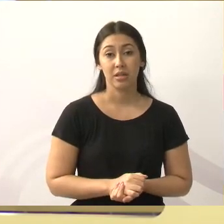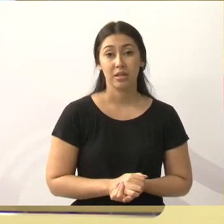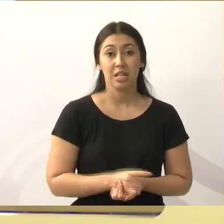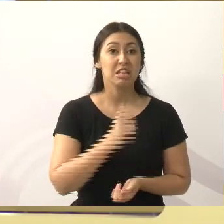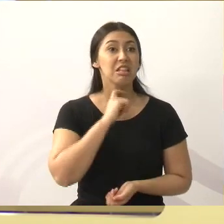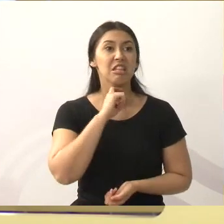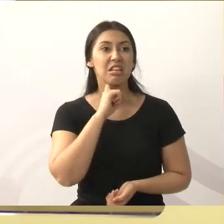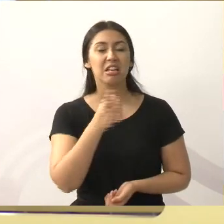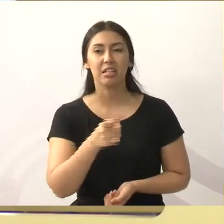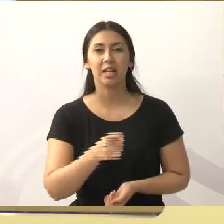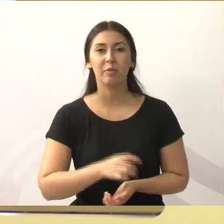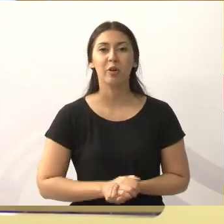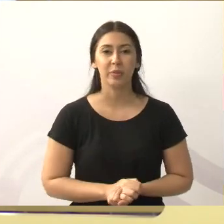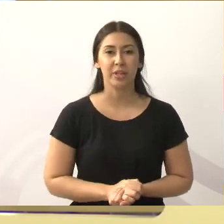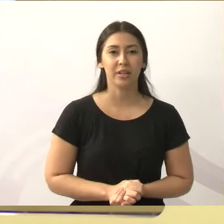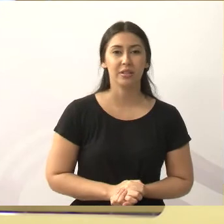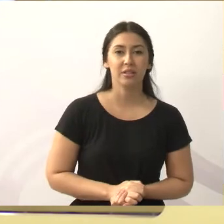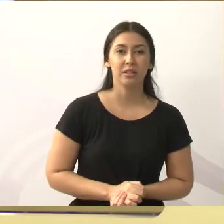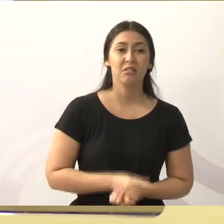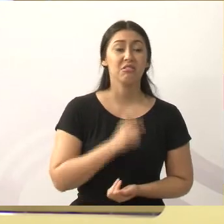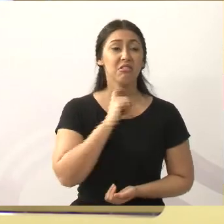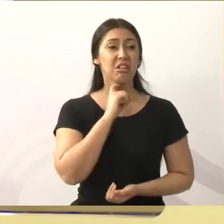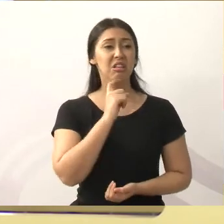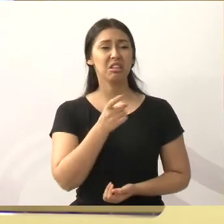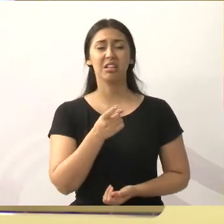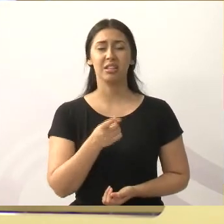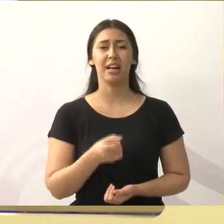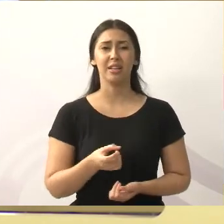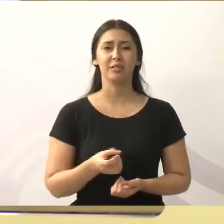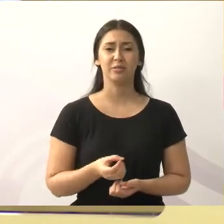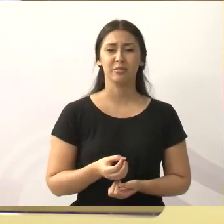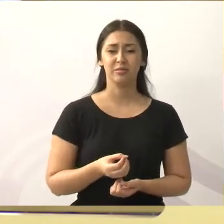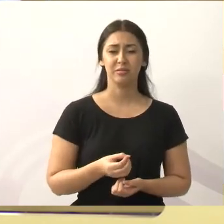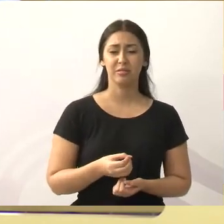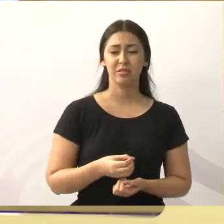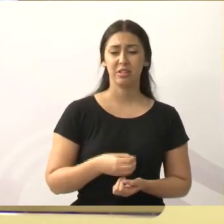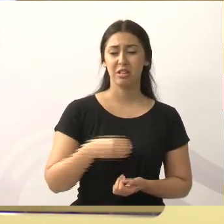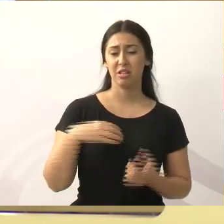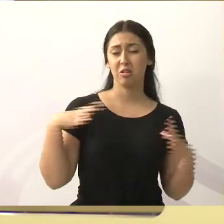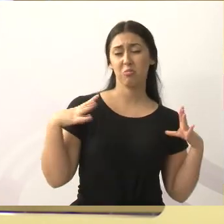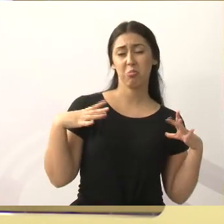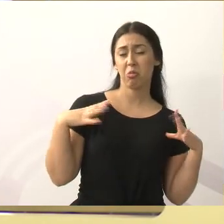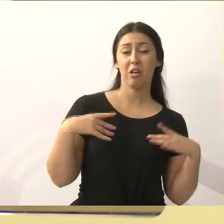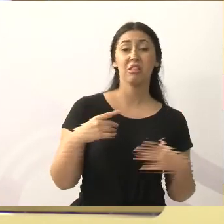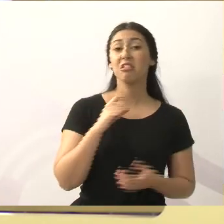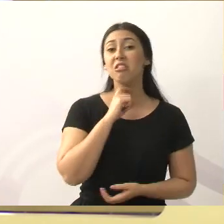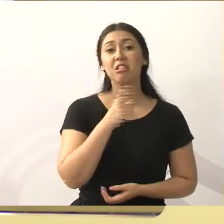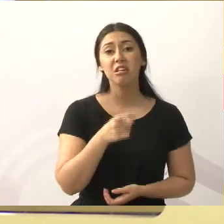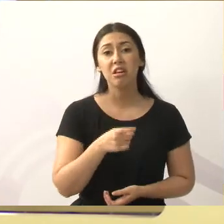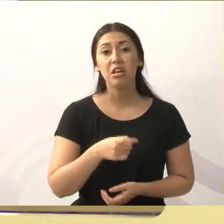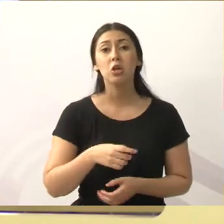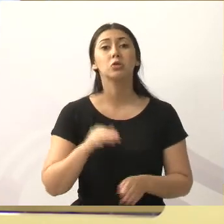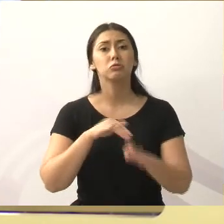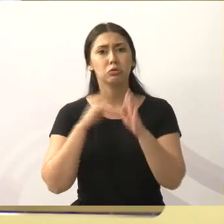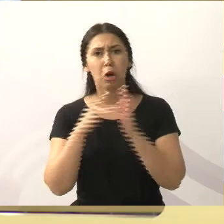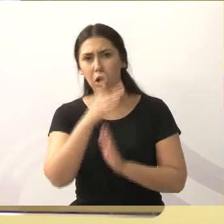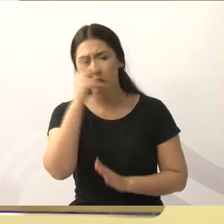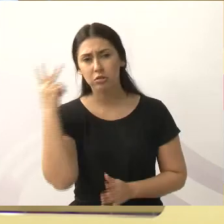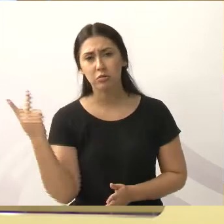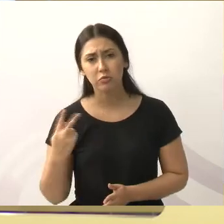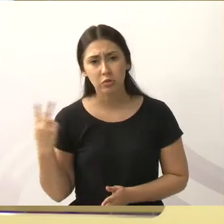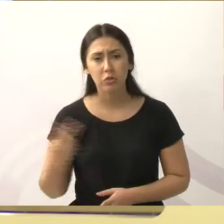corpo mole. Eu acho que todos os políticos estão se trabalhando. Estão se trabalhando porque, na